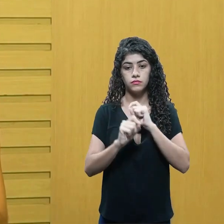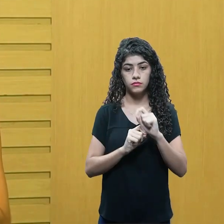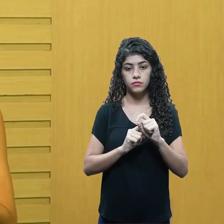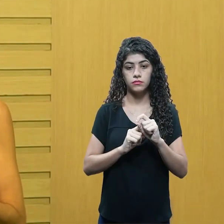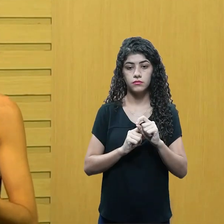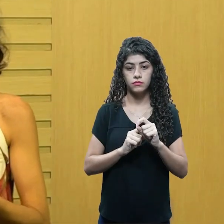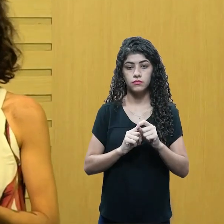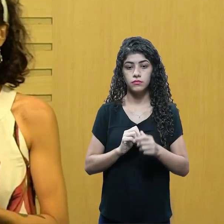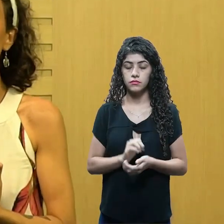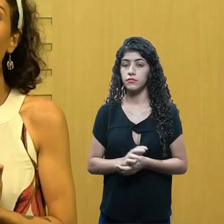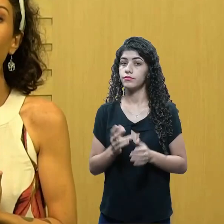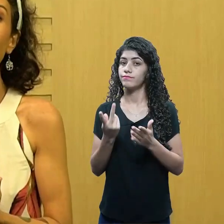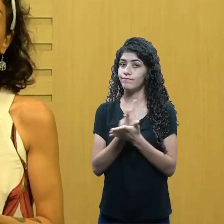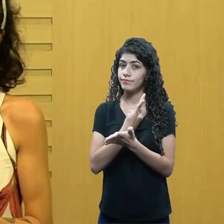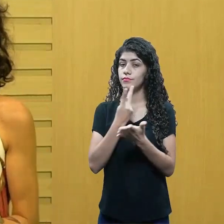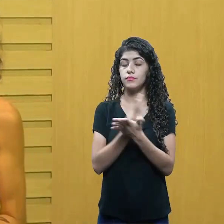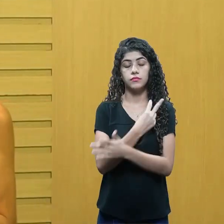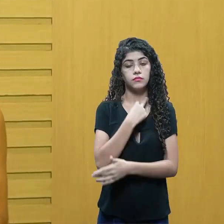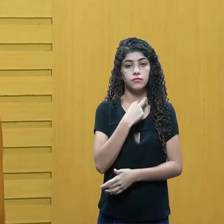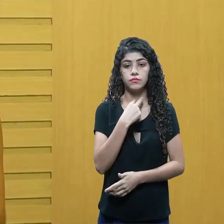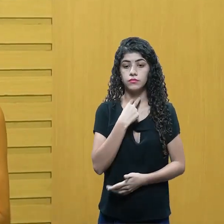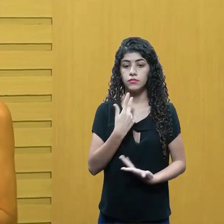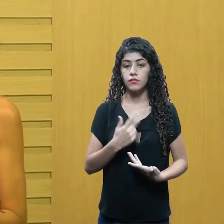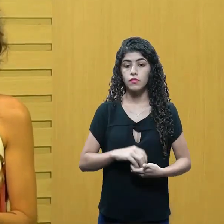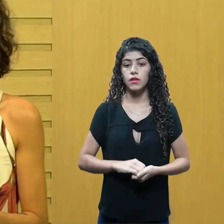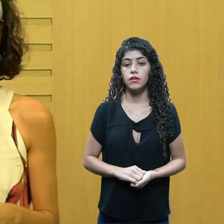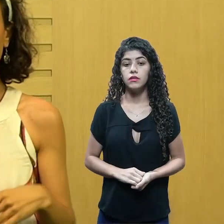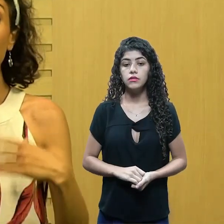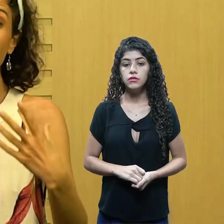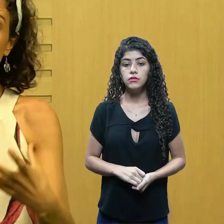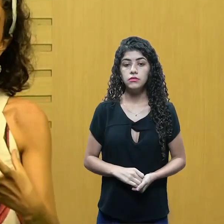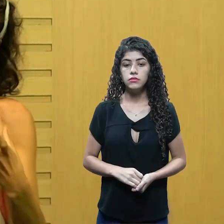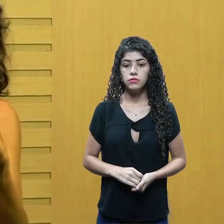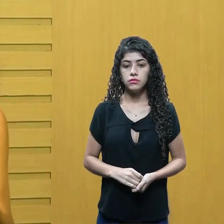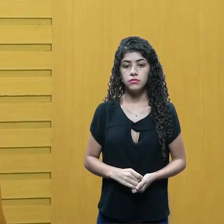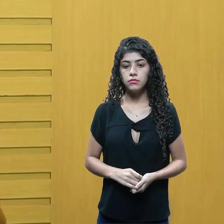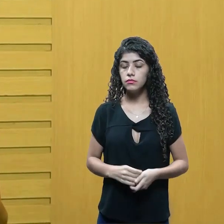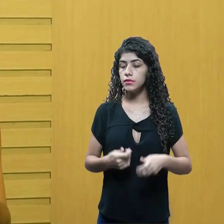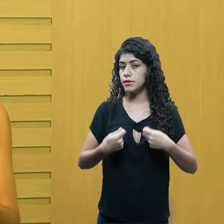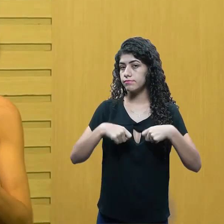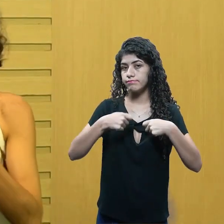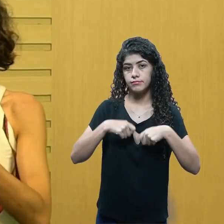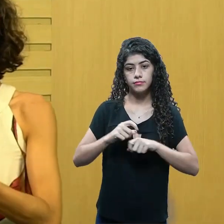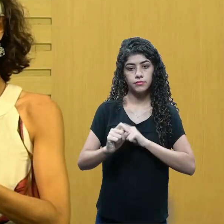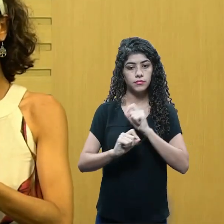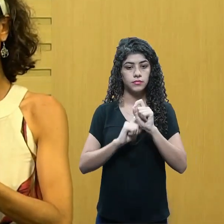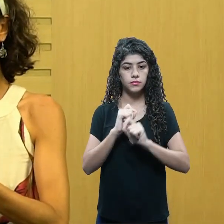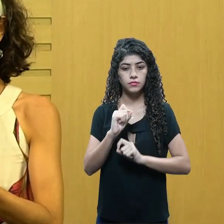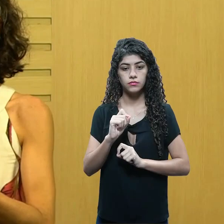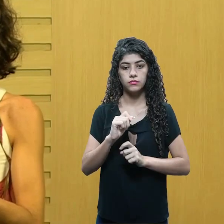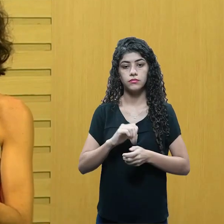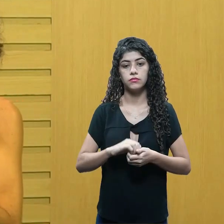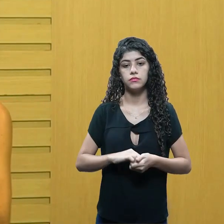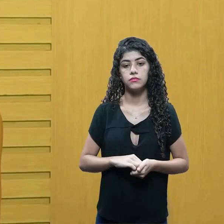então isso configura como uma irregularidade. Que não precisa